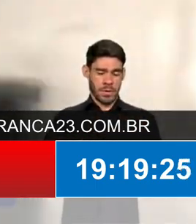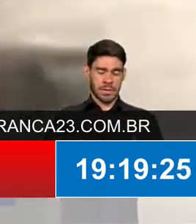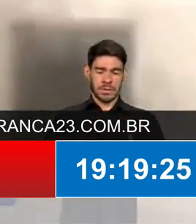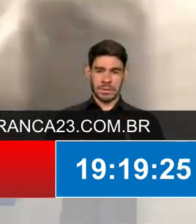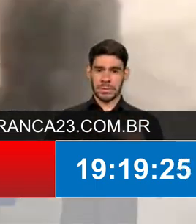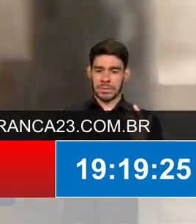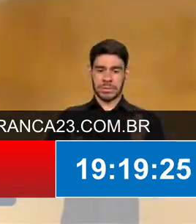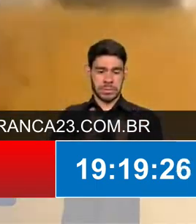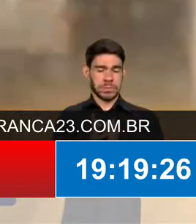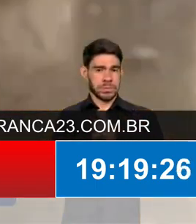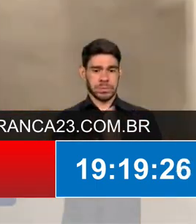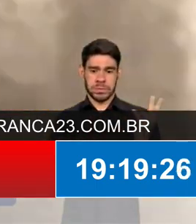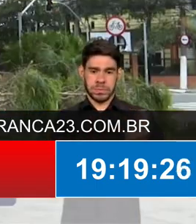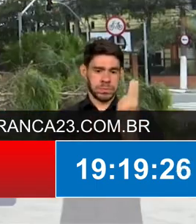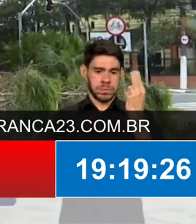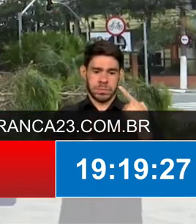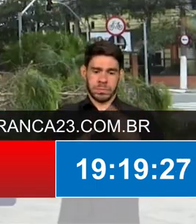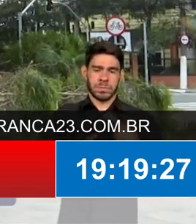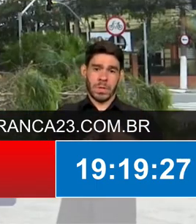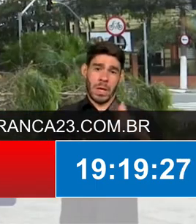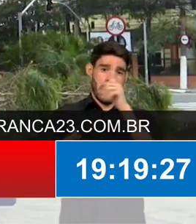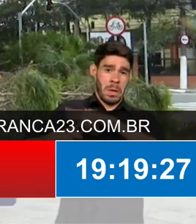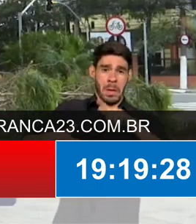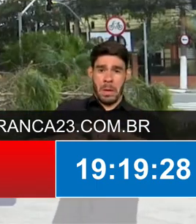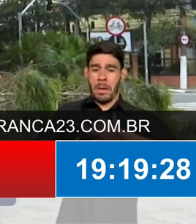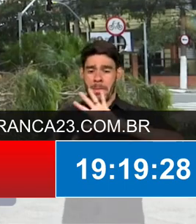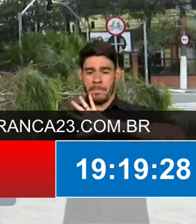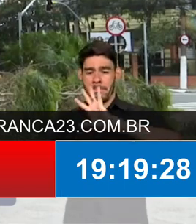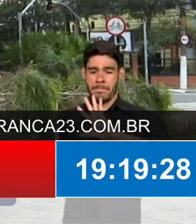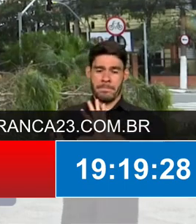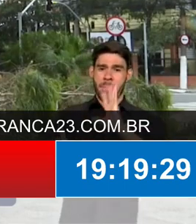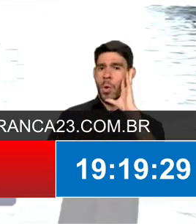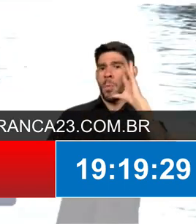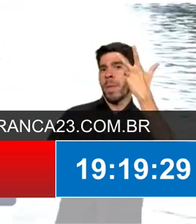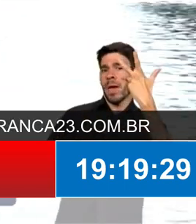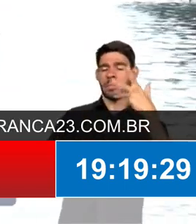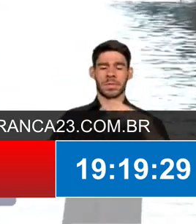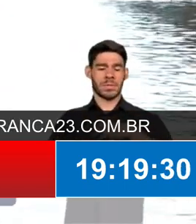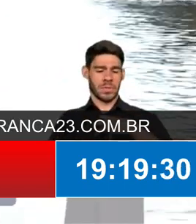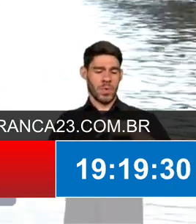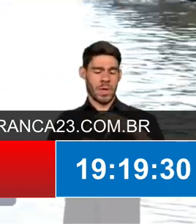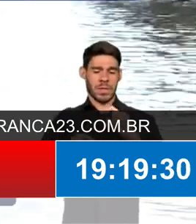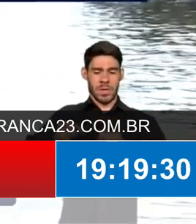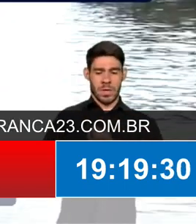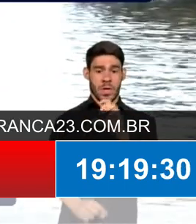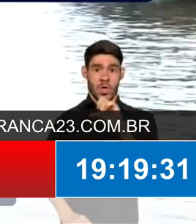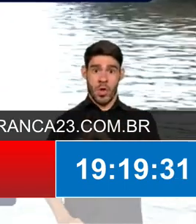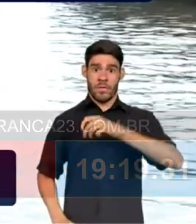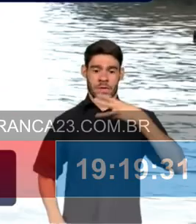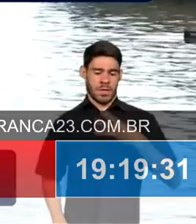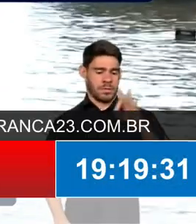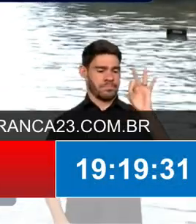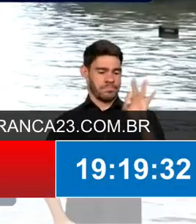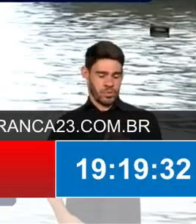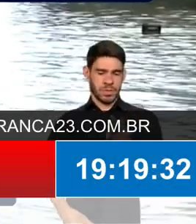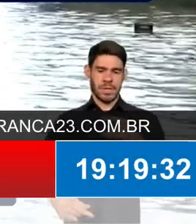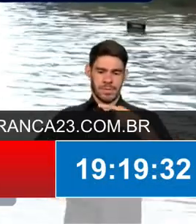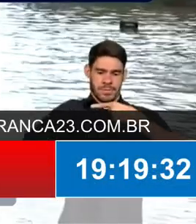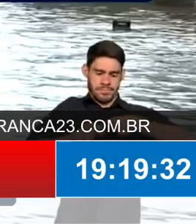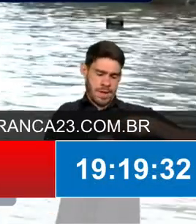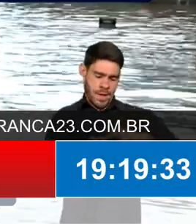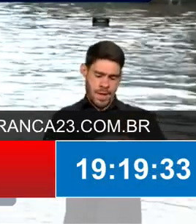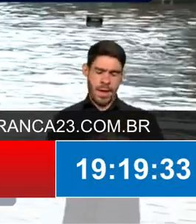de emergência por causa de desastres naturais são situações que 93% das